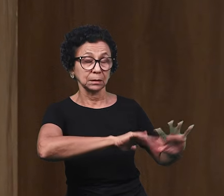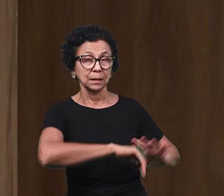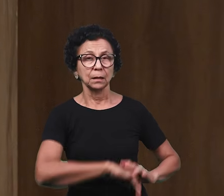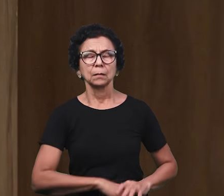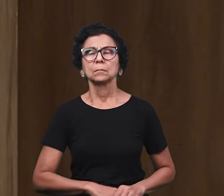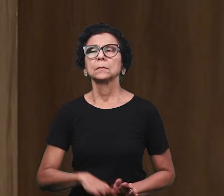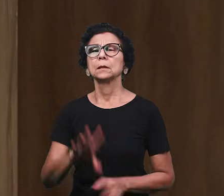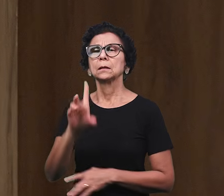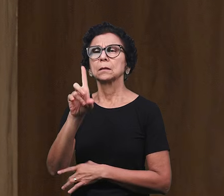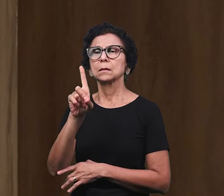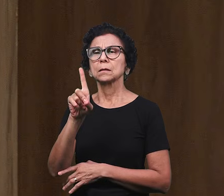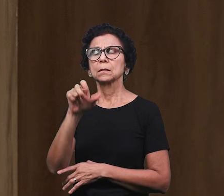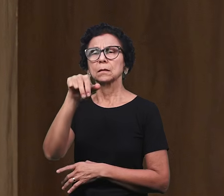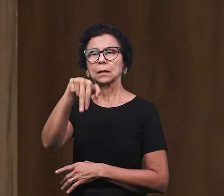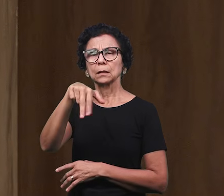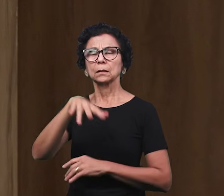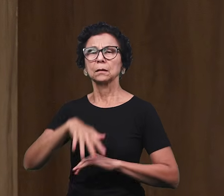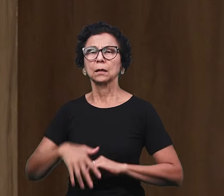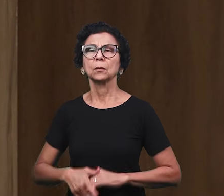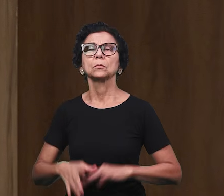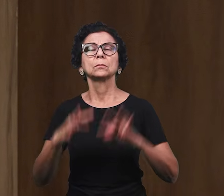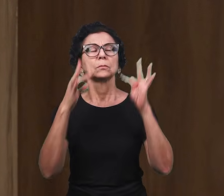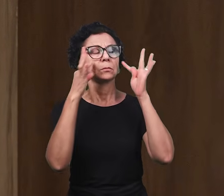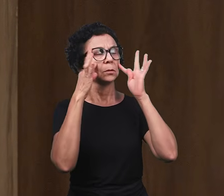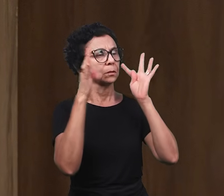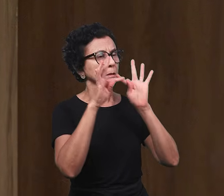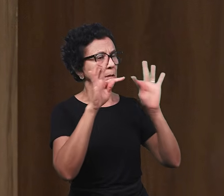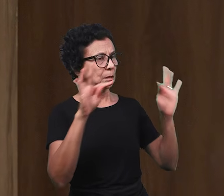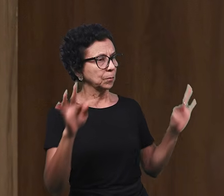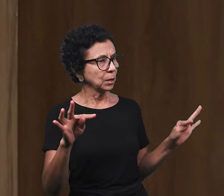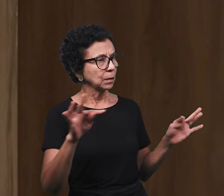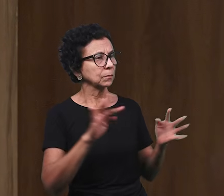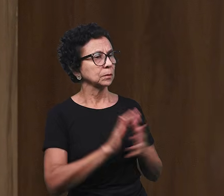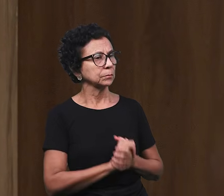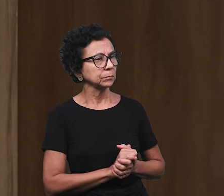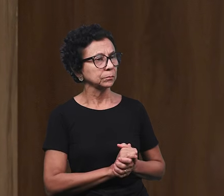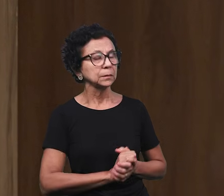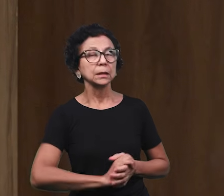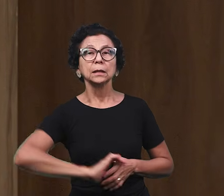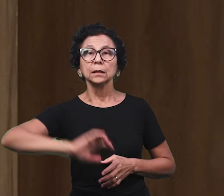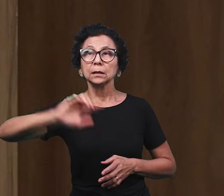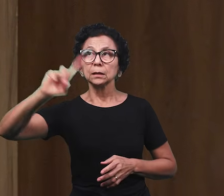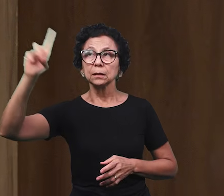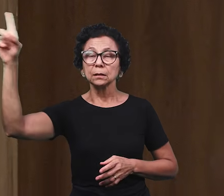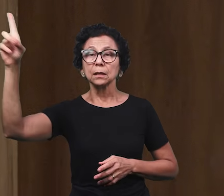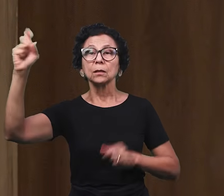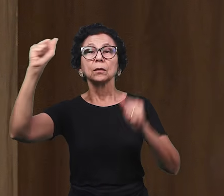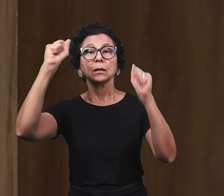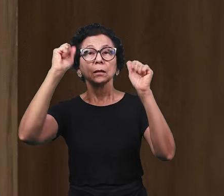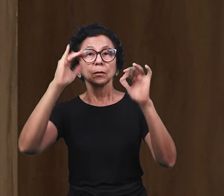dava o testemunho. Deus também honrou e abençoou